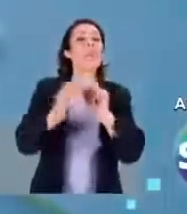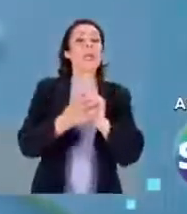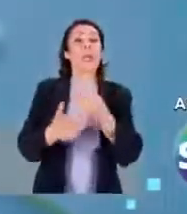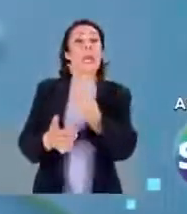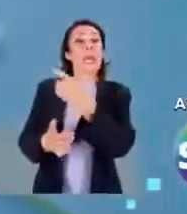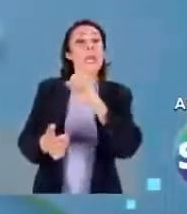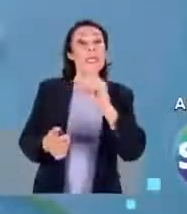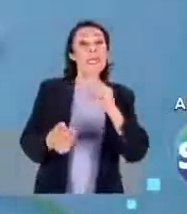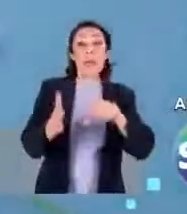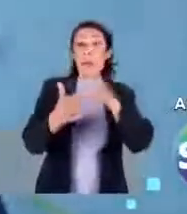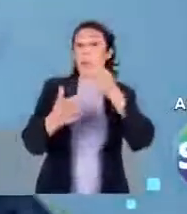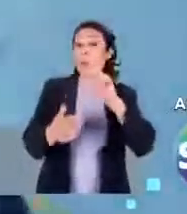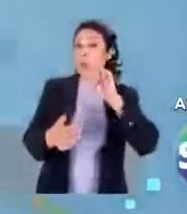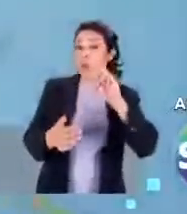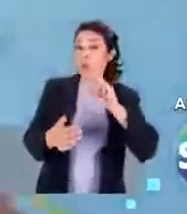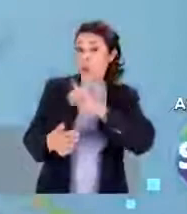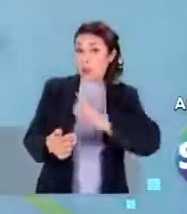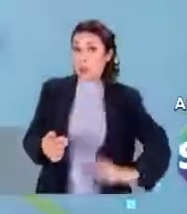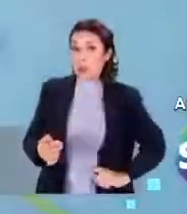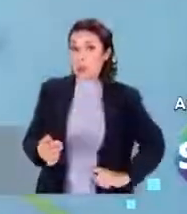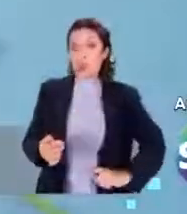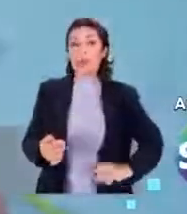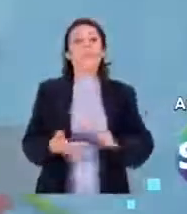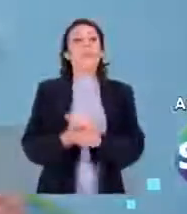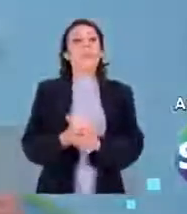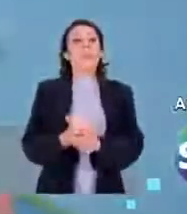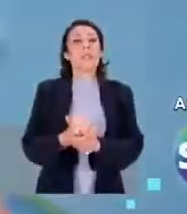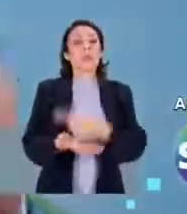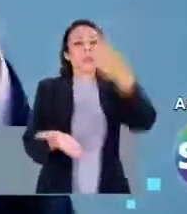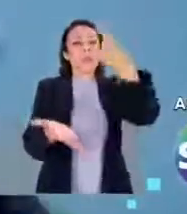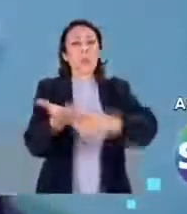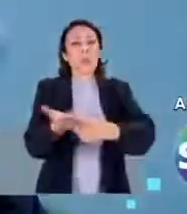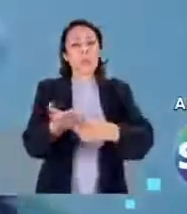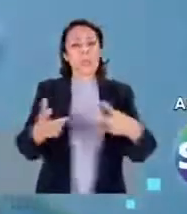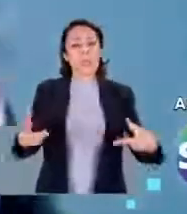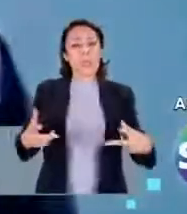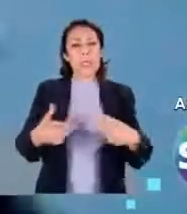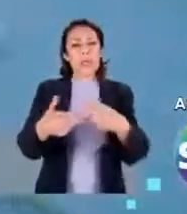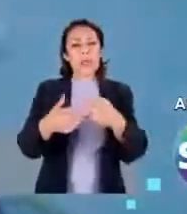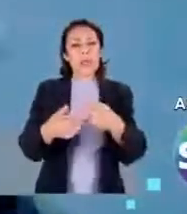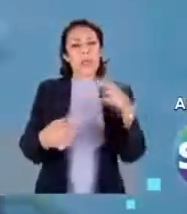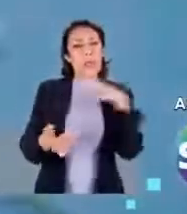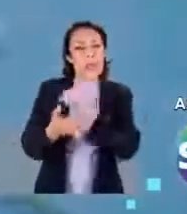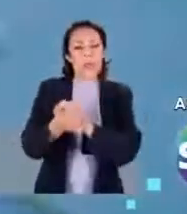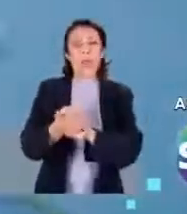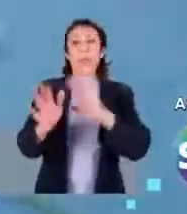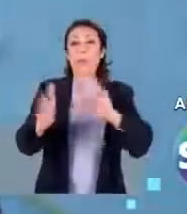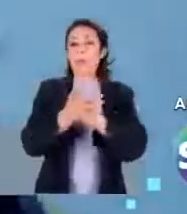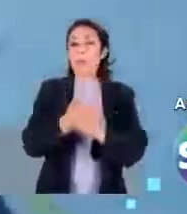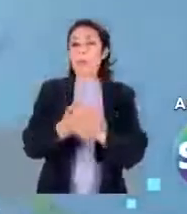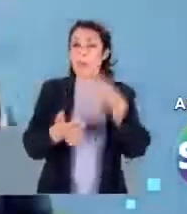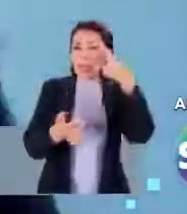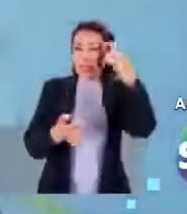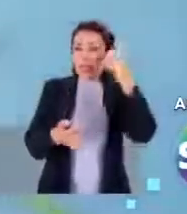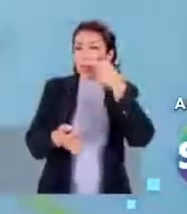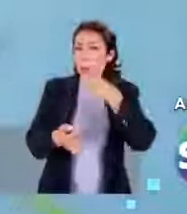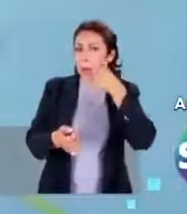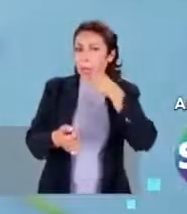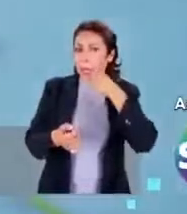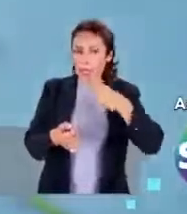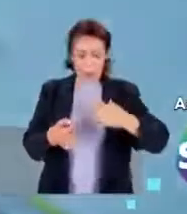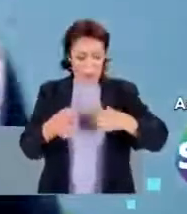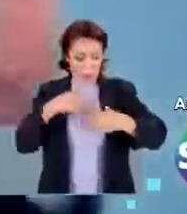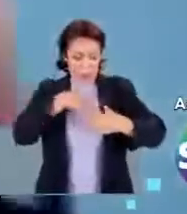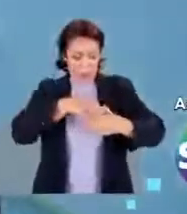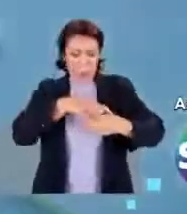primeiros dias eu vou fazer um grande mutirão de cirurgias eletivas eu não admito dormir com a ideia de que uma mulher tem um nódulo